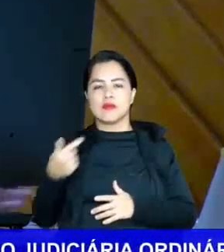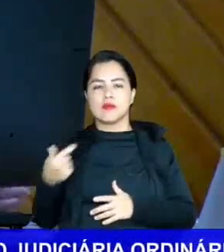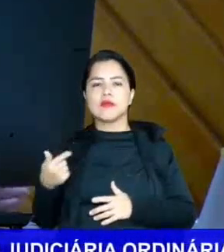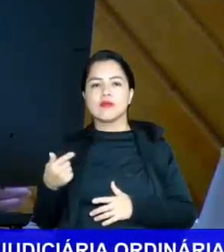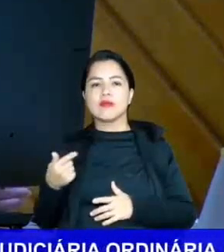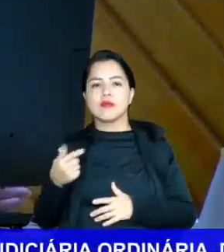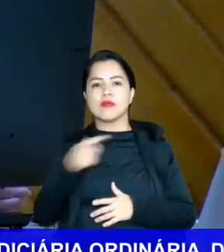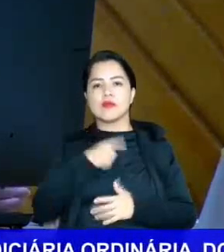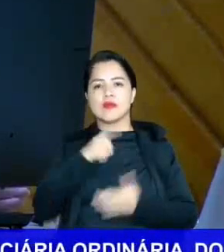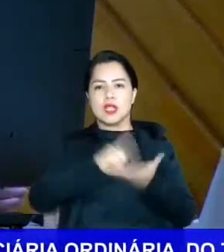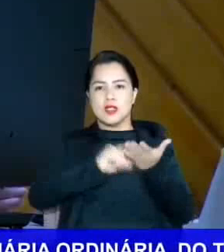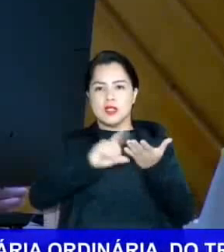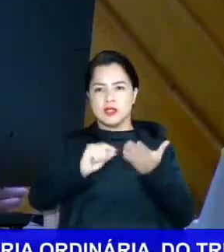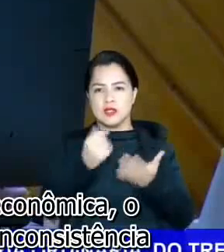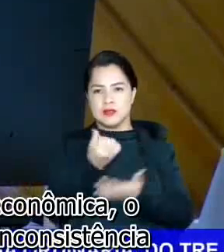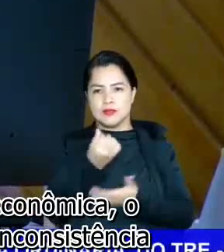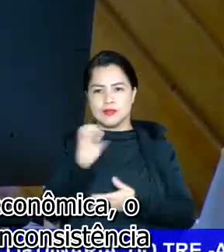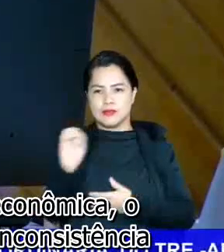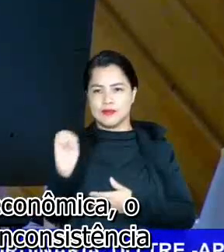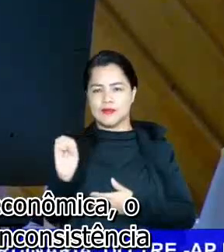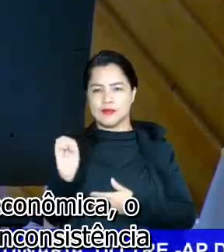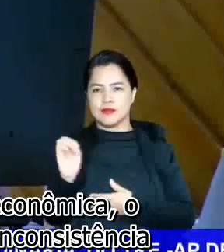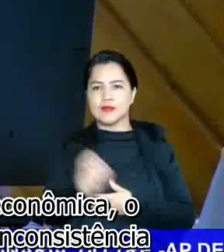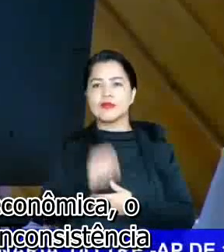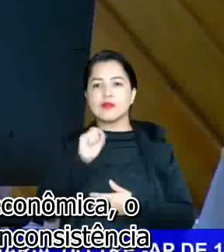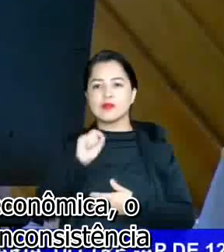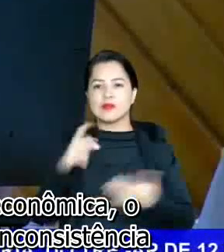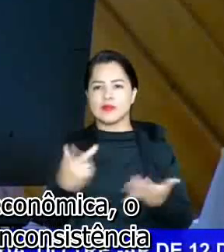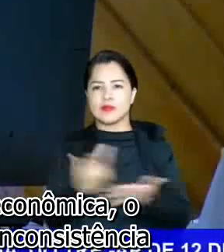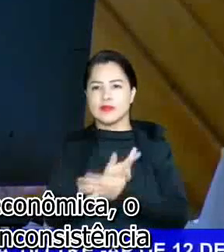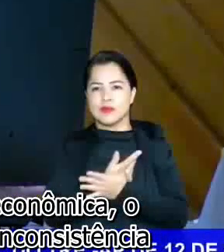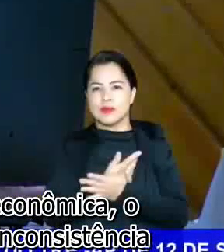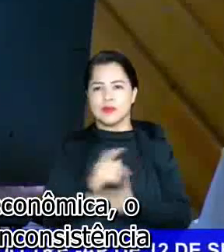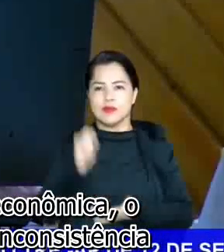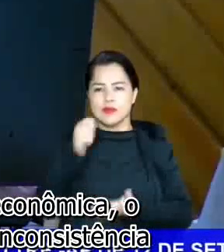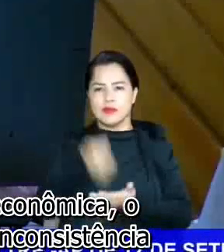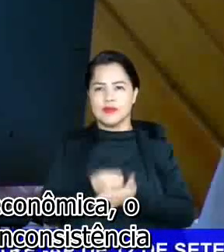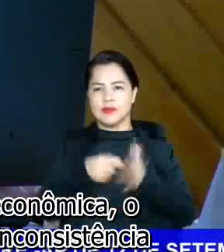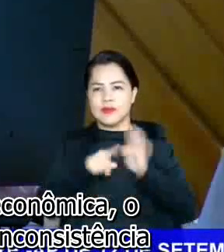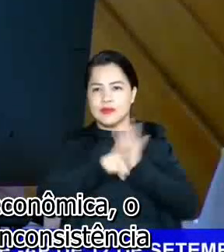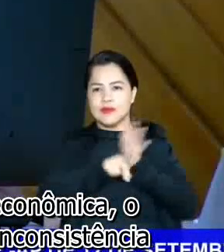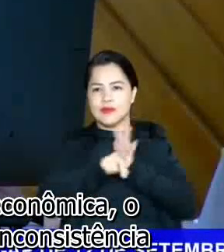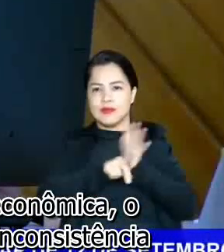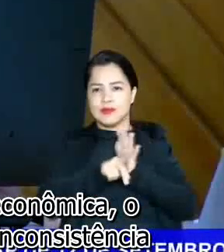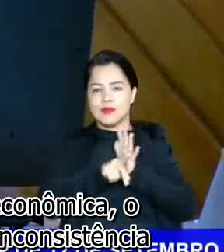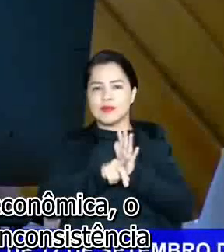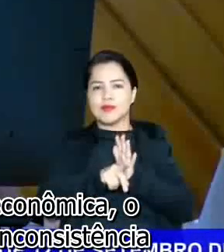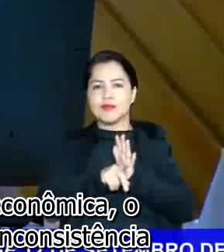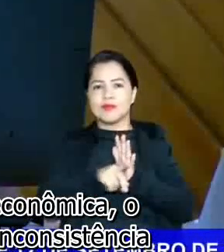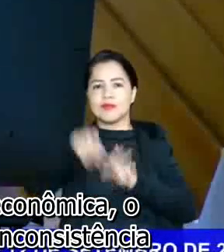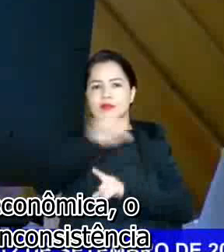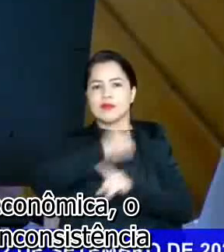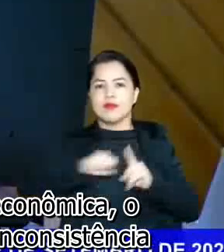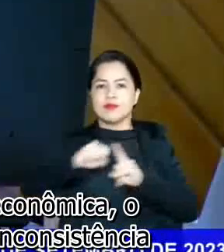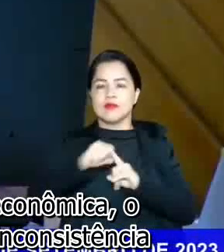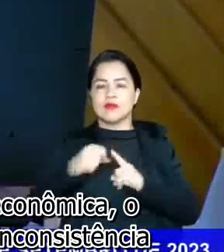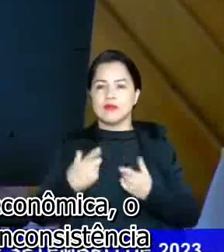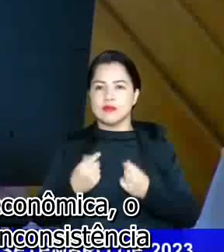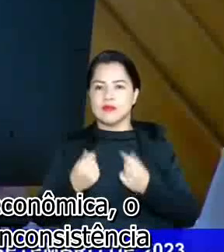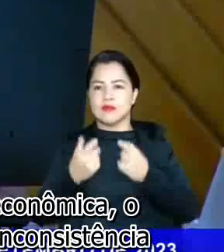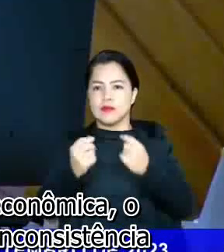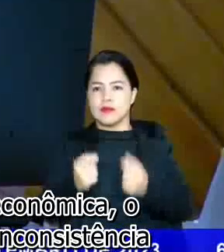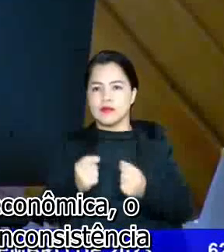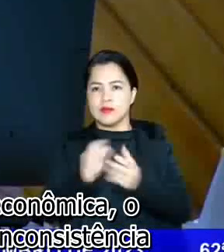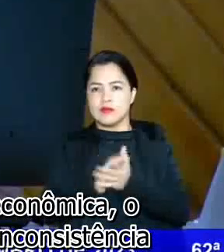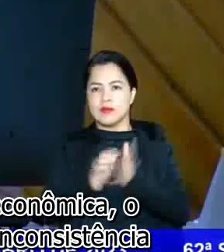no seu artigo 60. No que concerne essa despesa com a pesquisa socioeconômica, o que a Procuradoria Regional Eleitoral